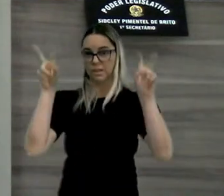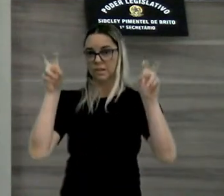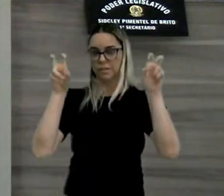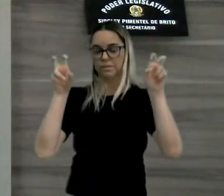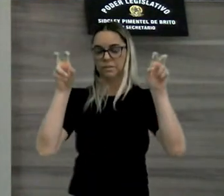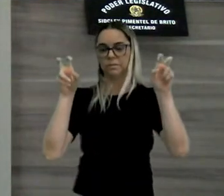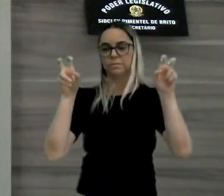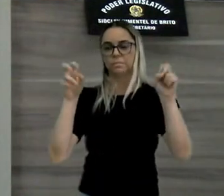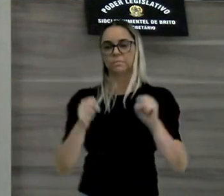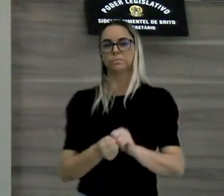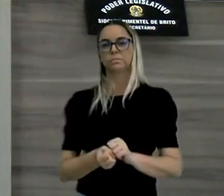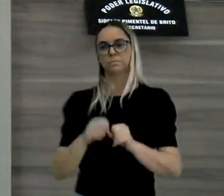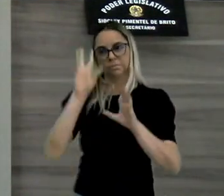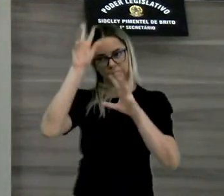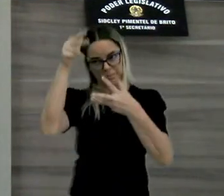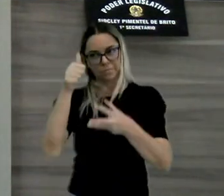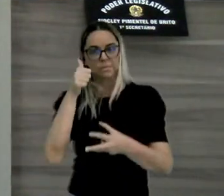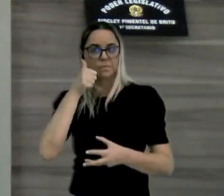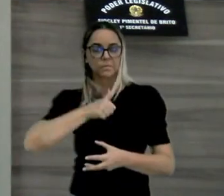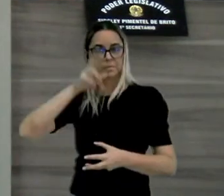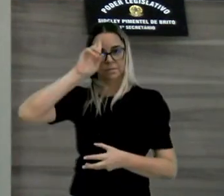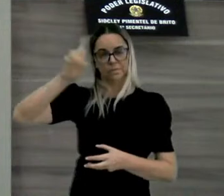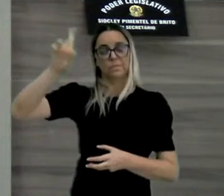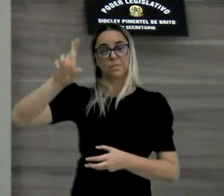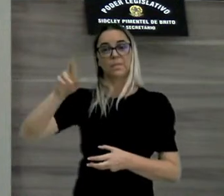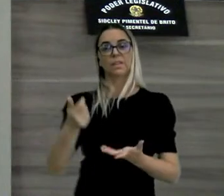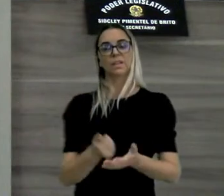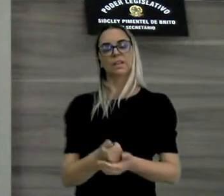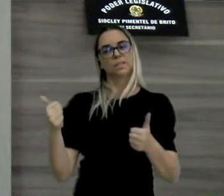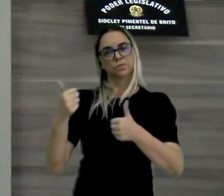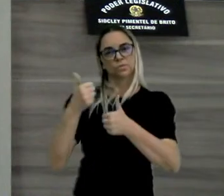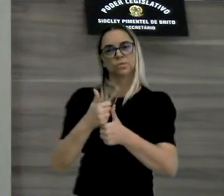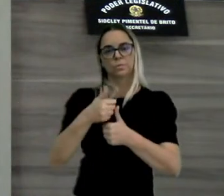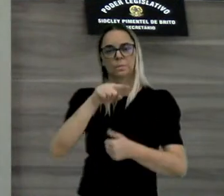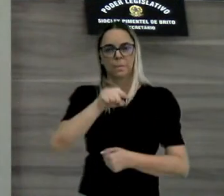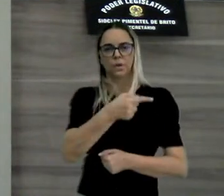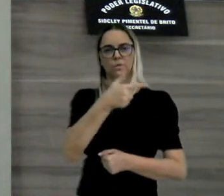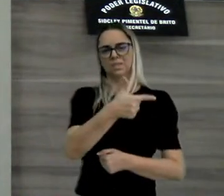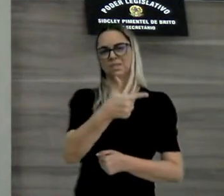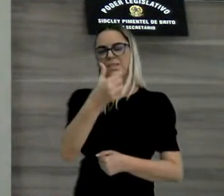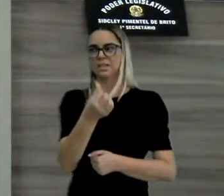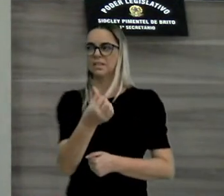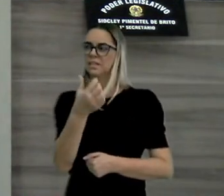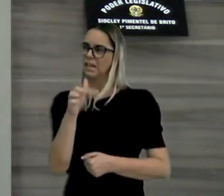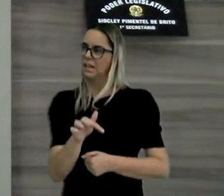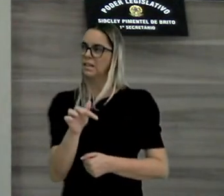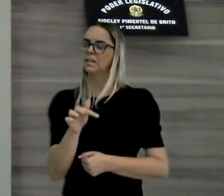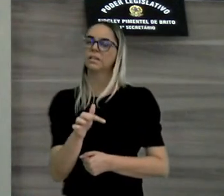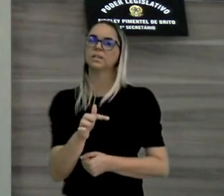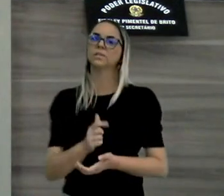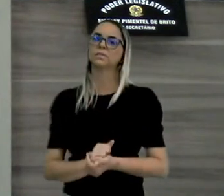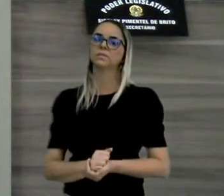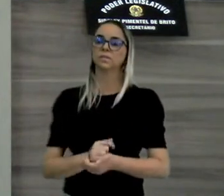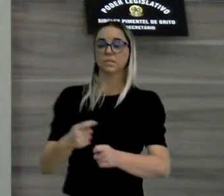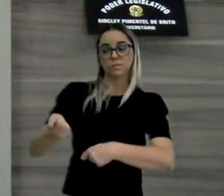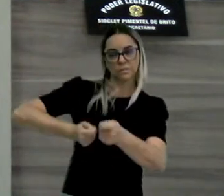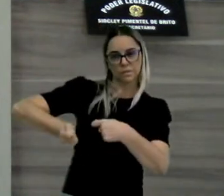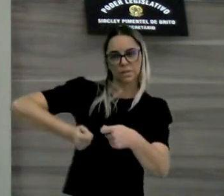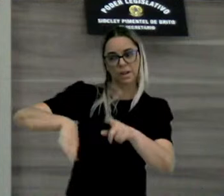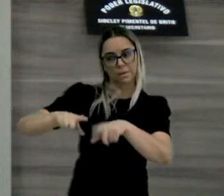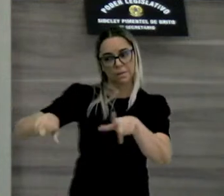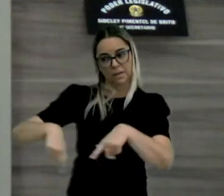assunto senhora assessora cuidas de ofício 1247 orí da assessoria de gestão técn administrativa do gabinete do